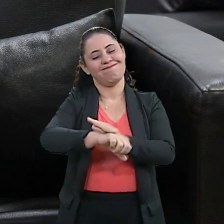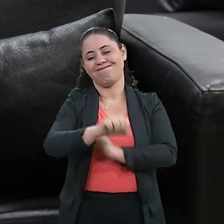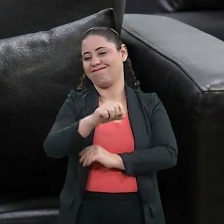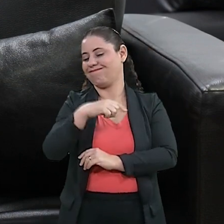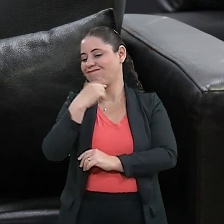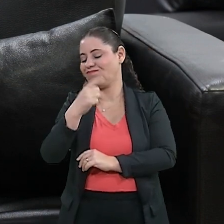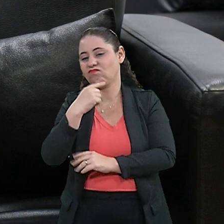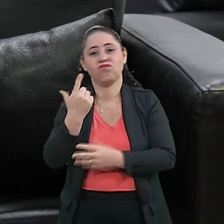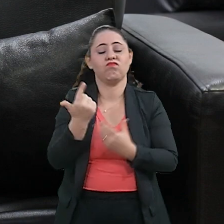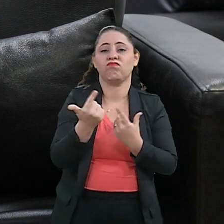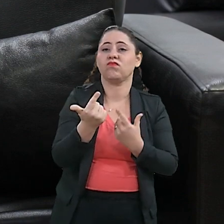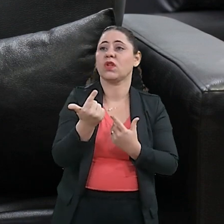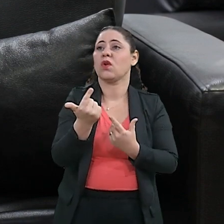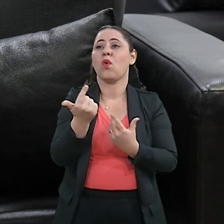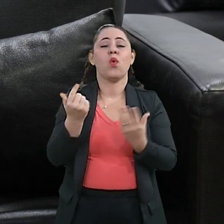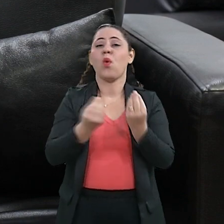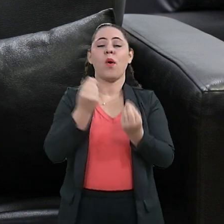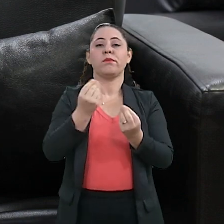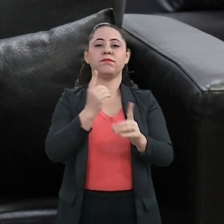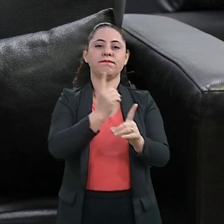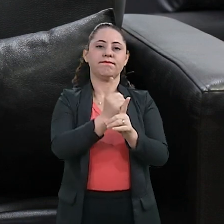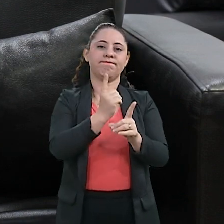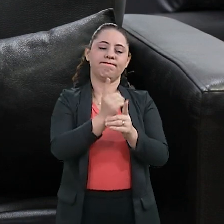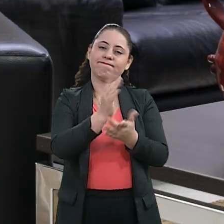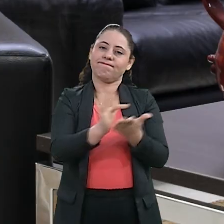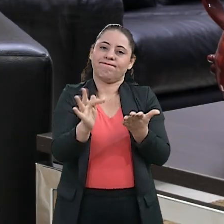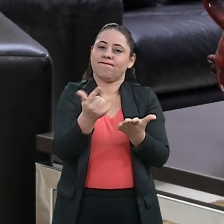aí realmente a gente não tem como localizar aquilo que não